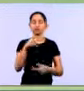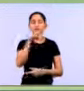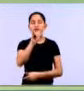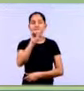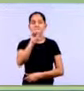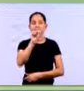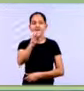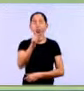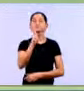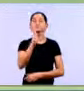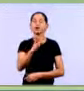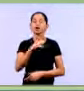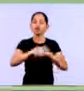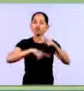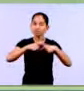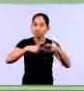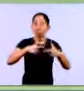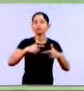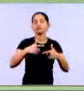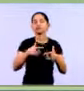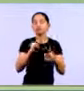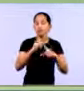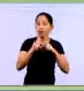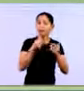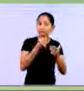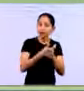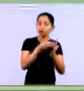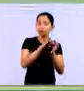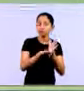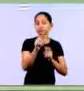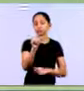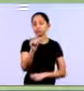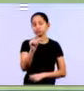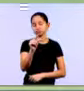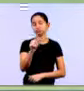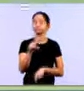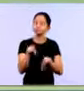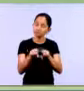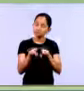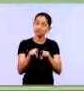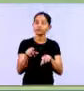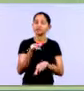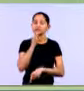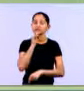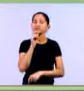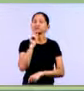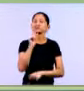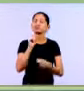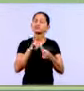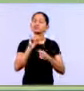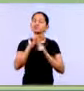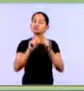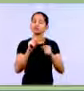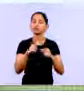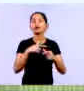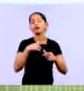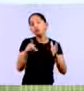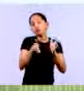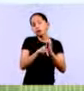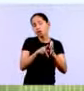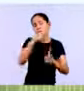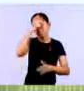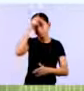ISS, que é o Imposto sobre Serviços. O Imposto sobre Serviços, ele caracteriza uma atividade do município,